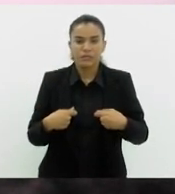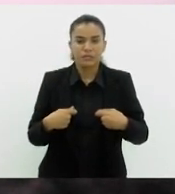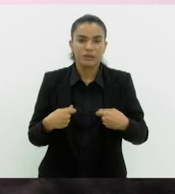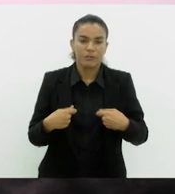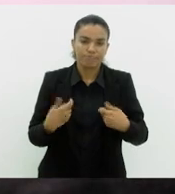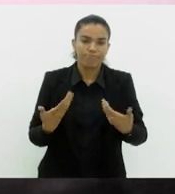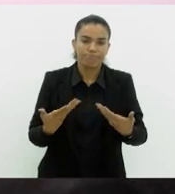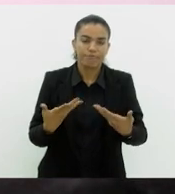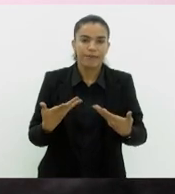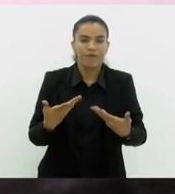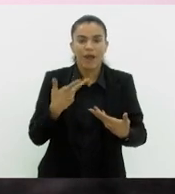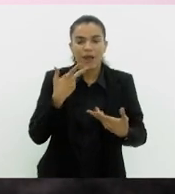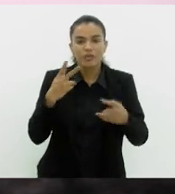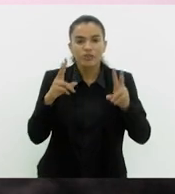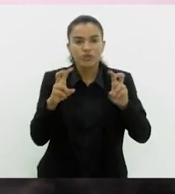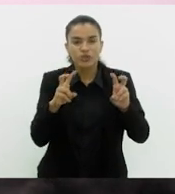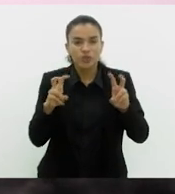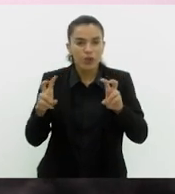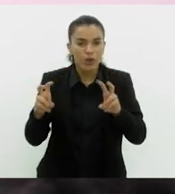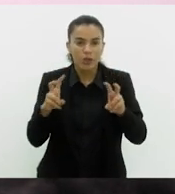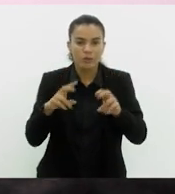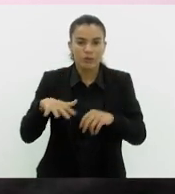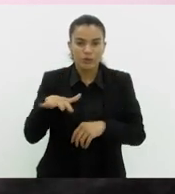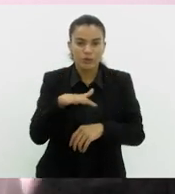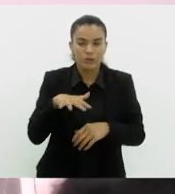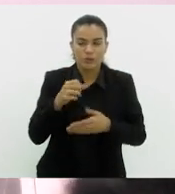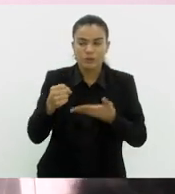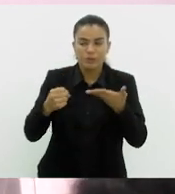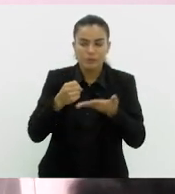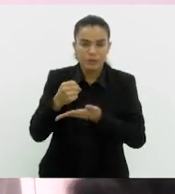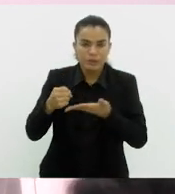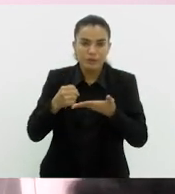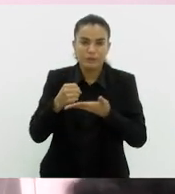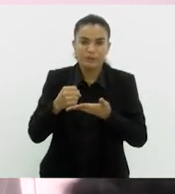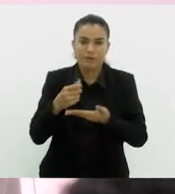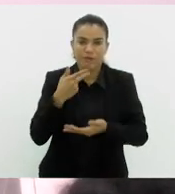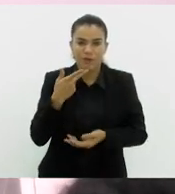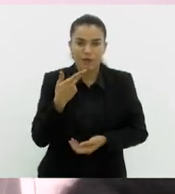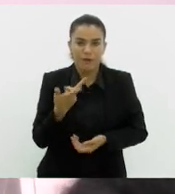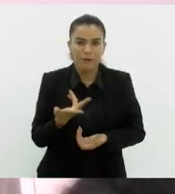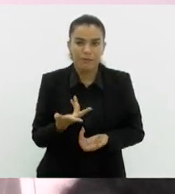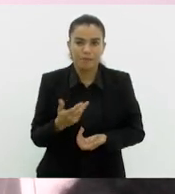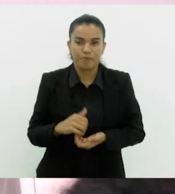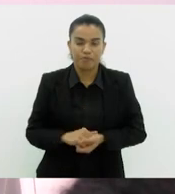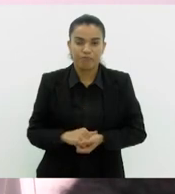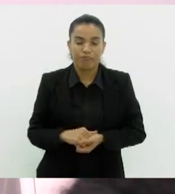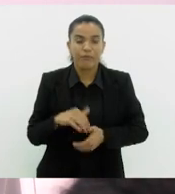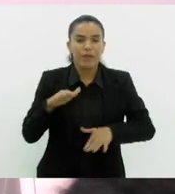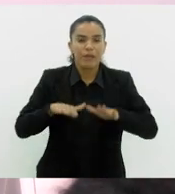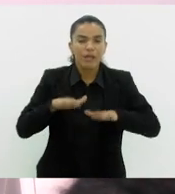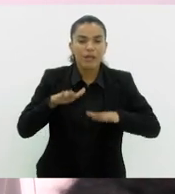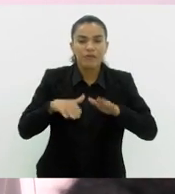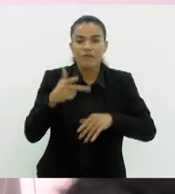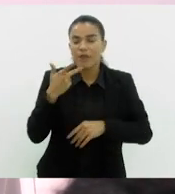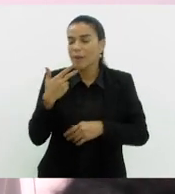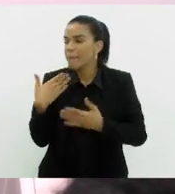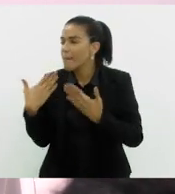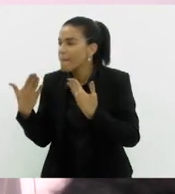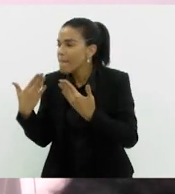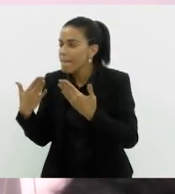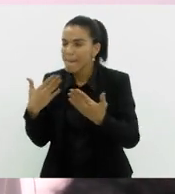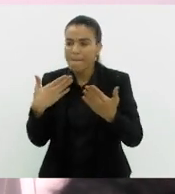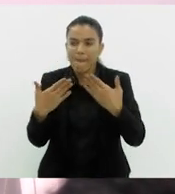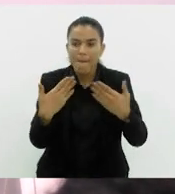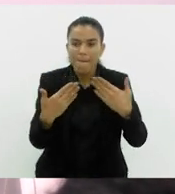levantar questões que, para a gente, já são muito básicas, né? A gente entra aqui e começa, às vezes, a comentar umas com as outras